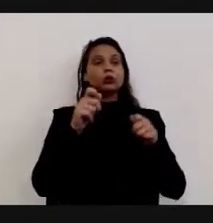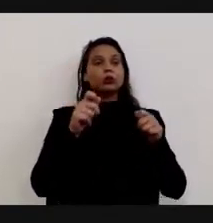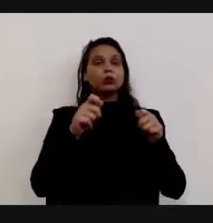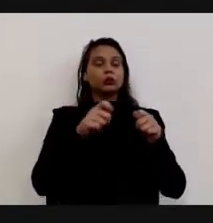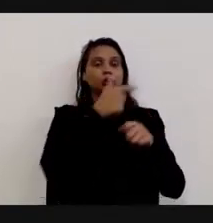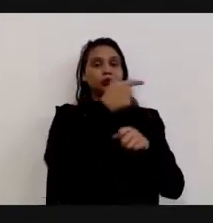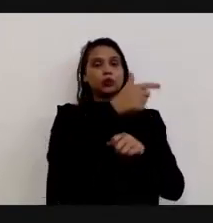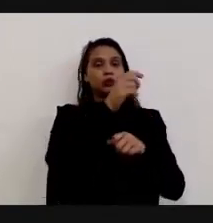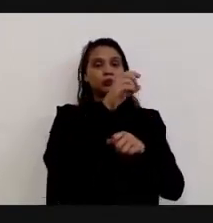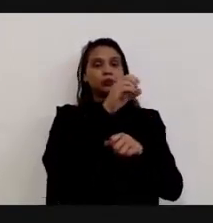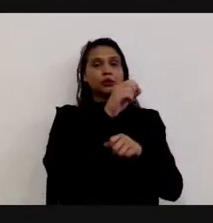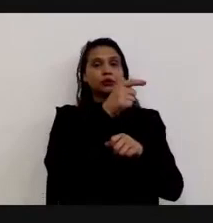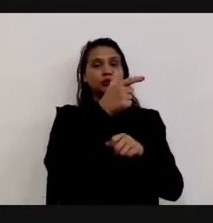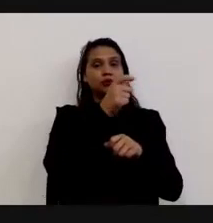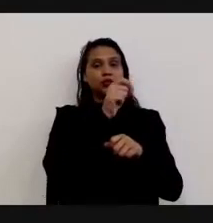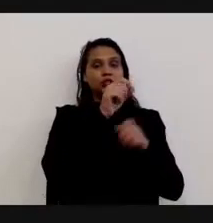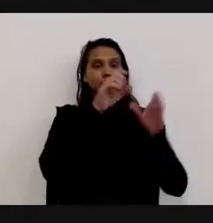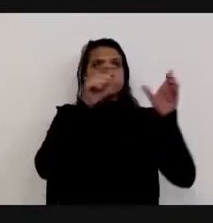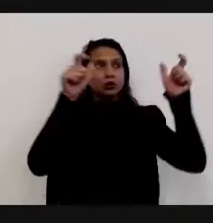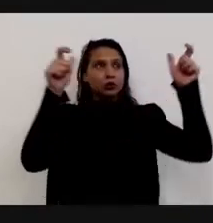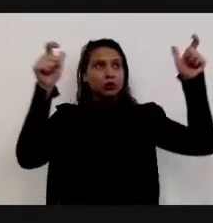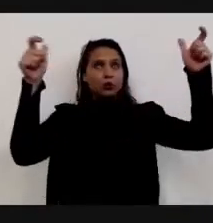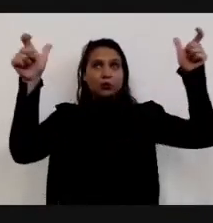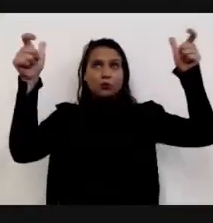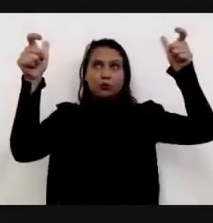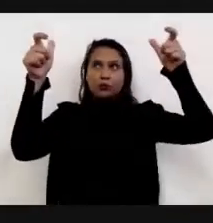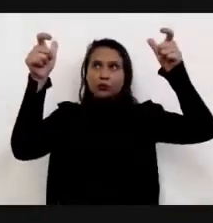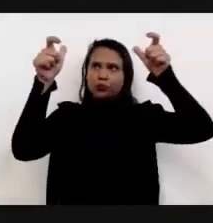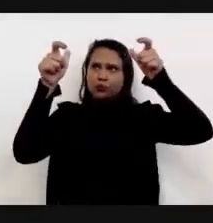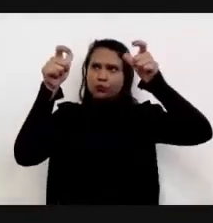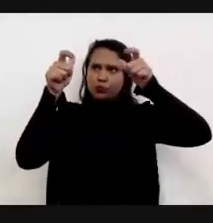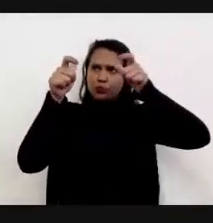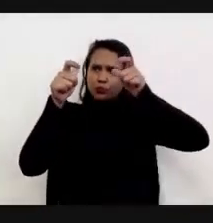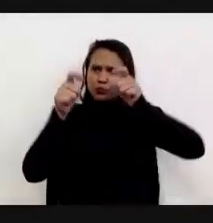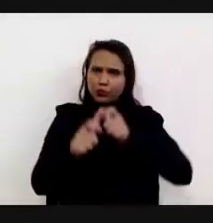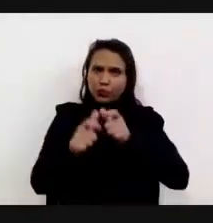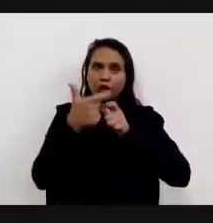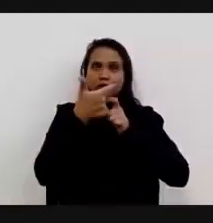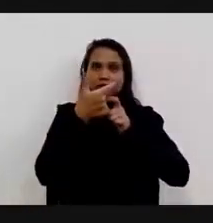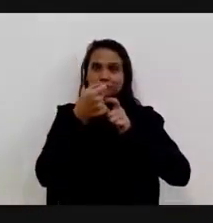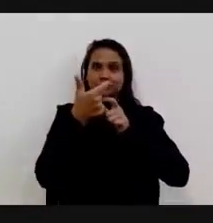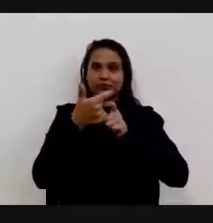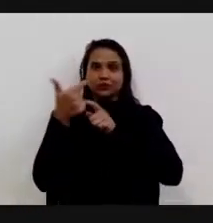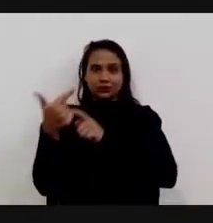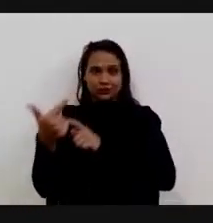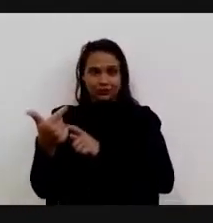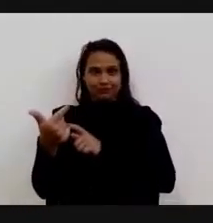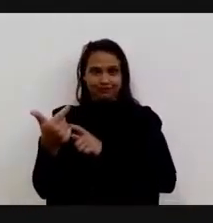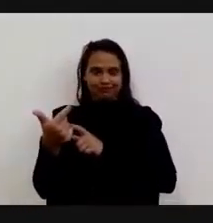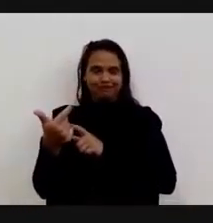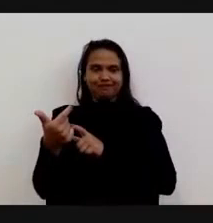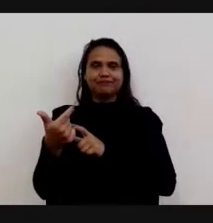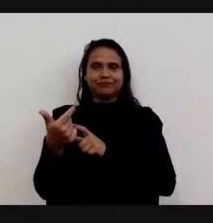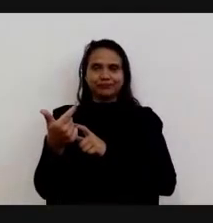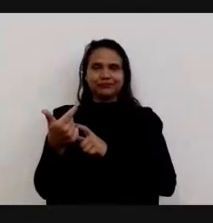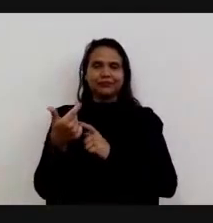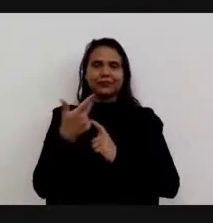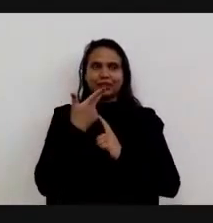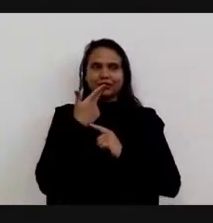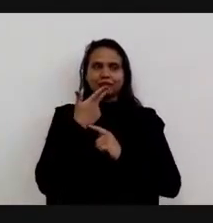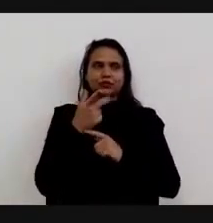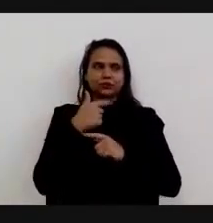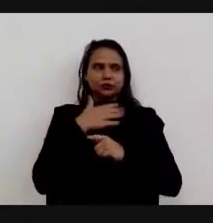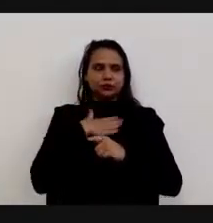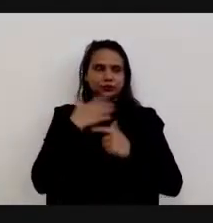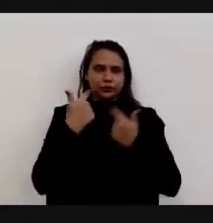Né? Então, ele vai atingindo uma capilaridade muito maior no estado de São Paulo. E desse ano, esse meu trabalho não